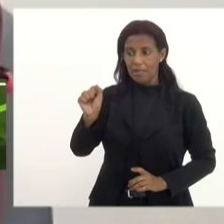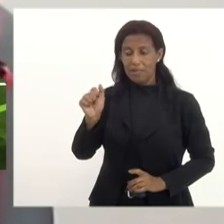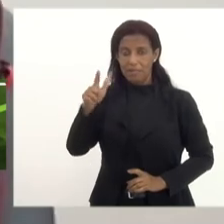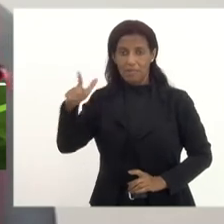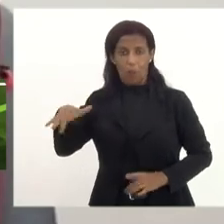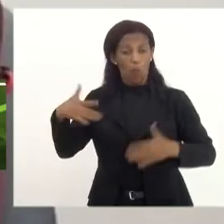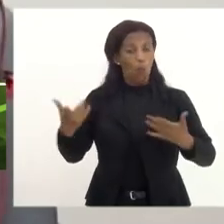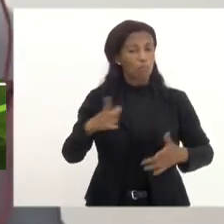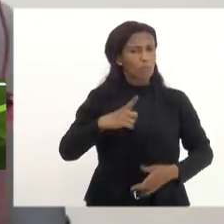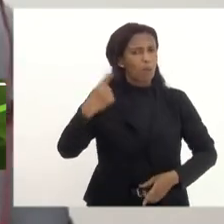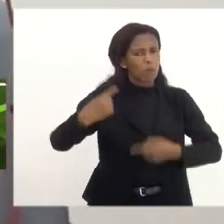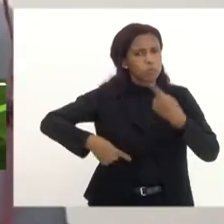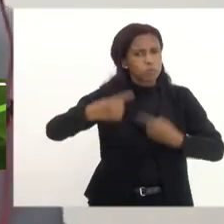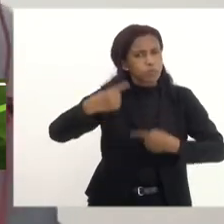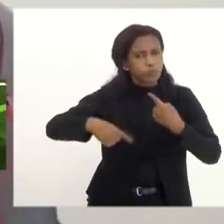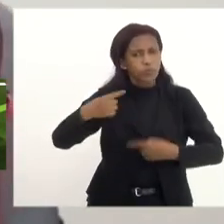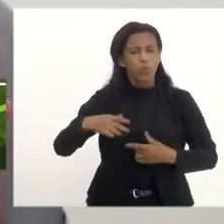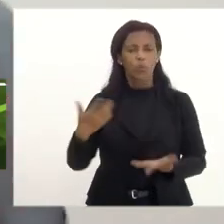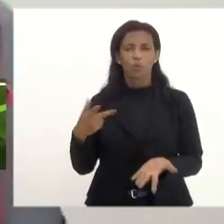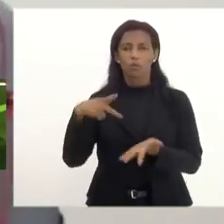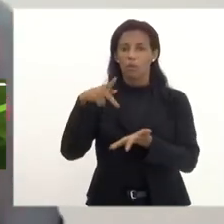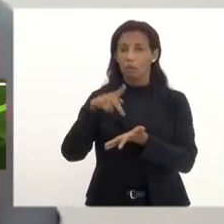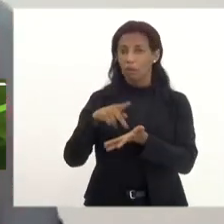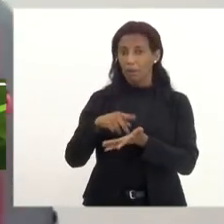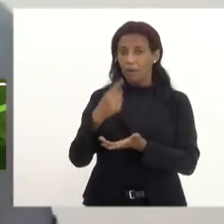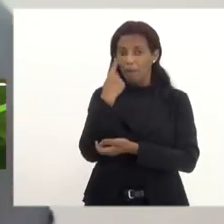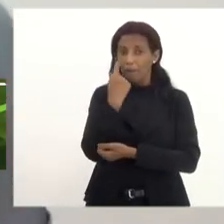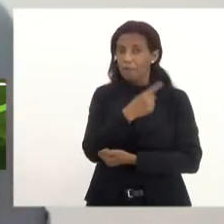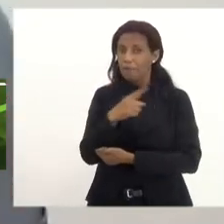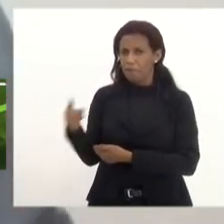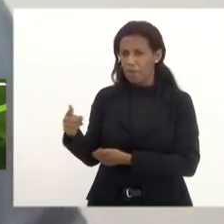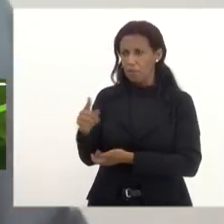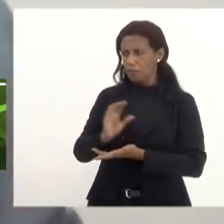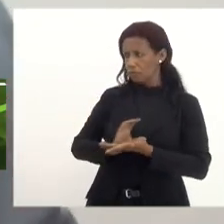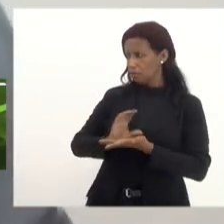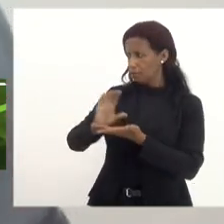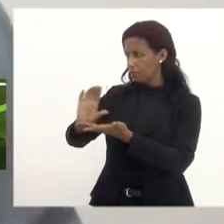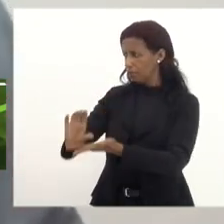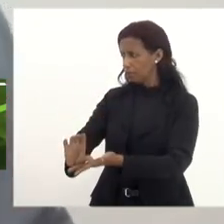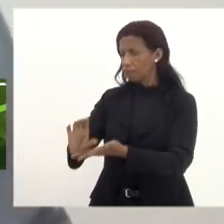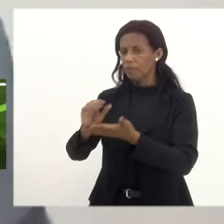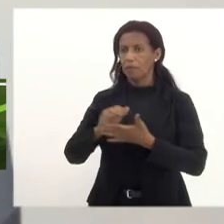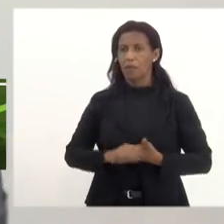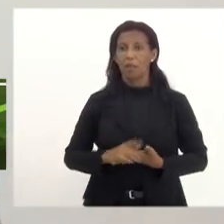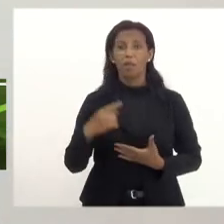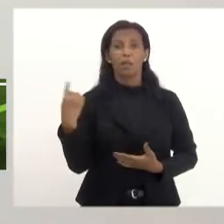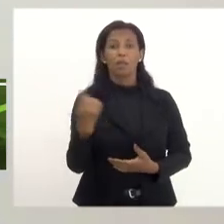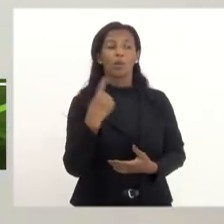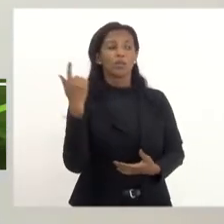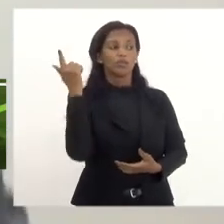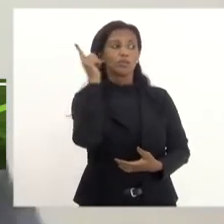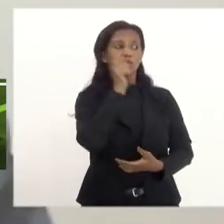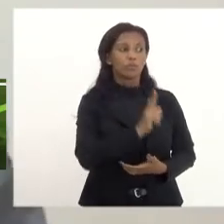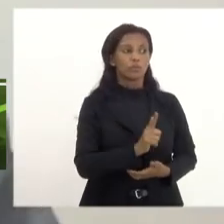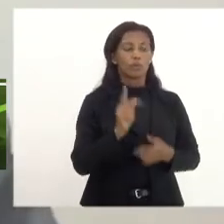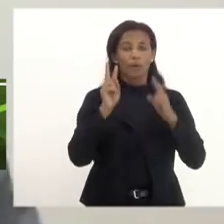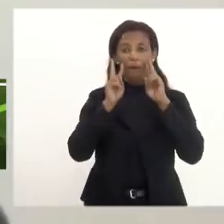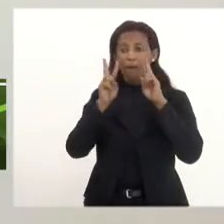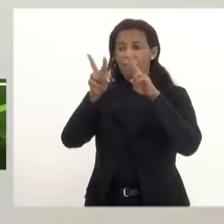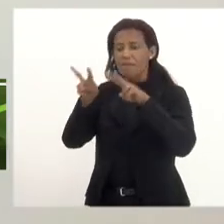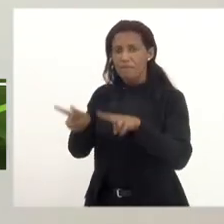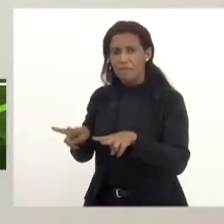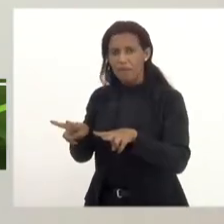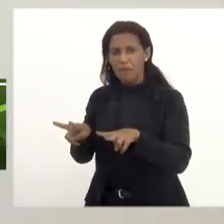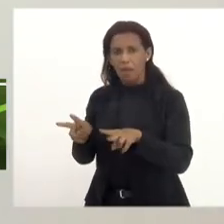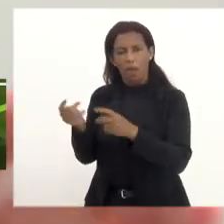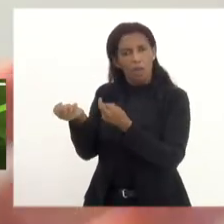competitividade e quando realmente vimos esse benefício, nós conseguimos enxergar